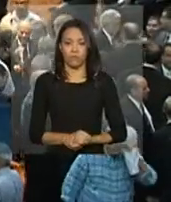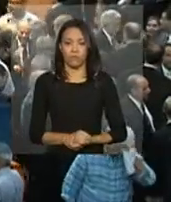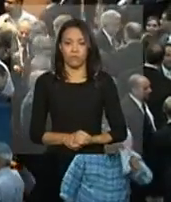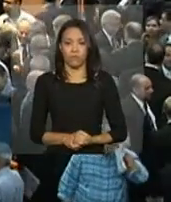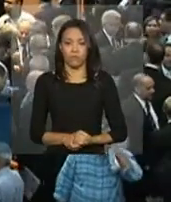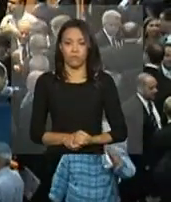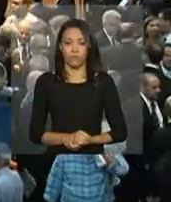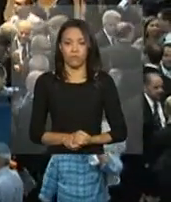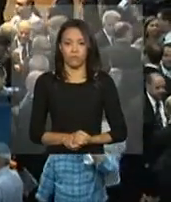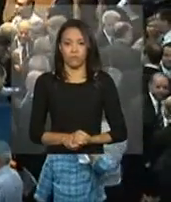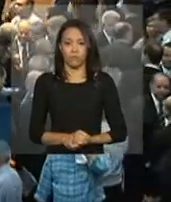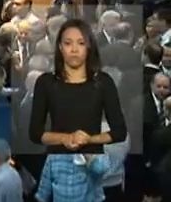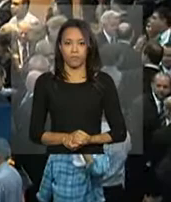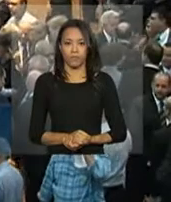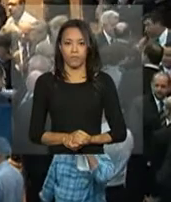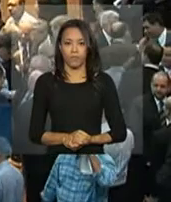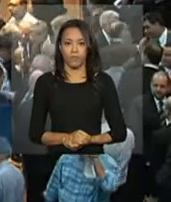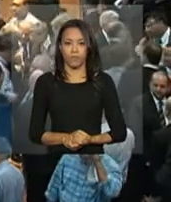2014